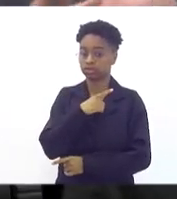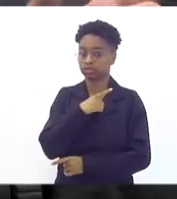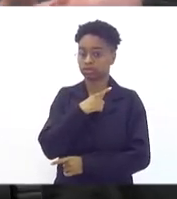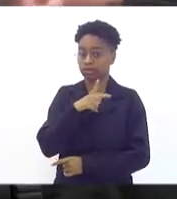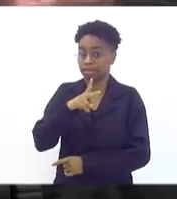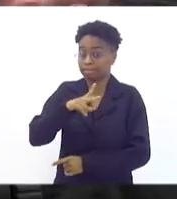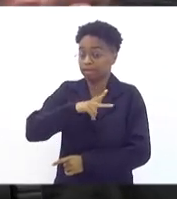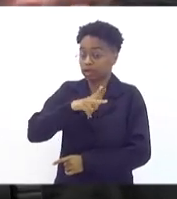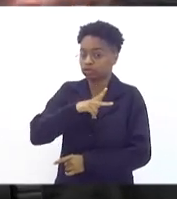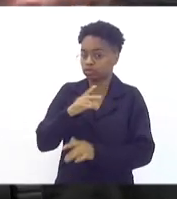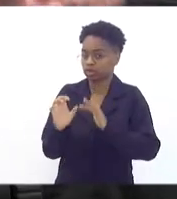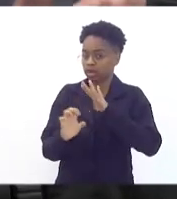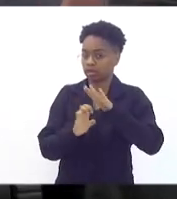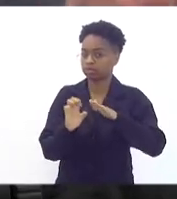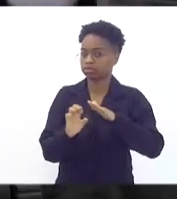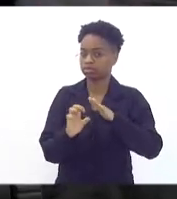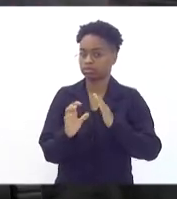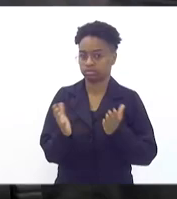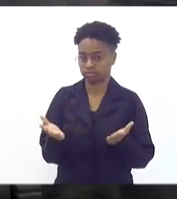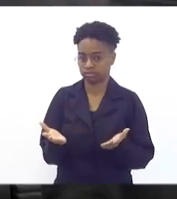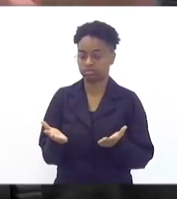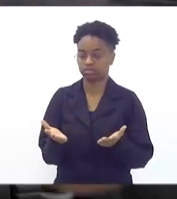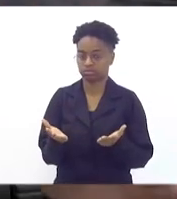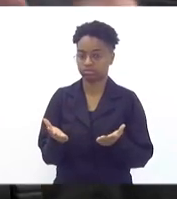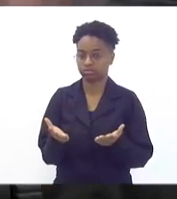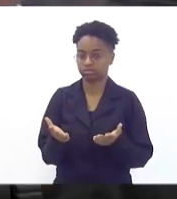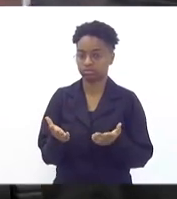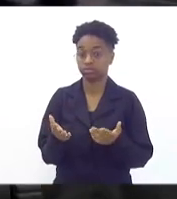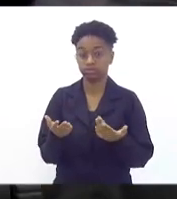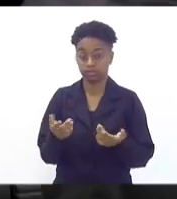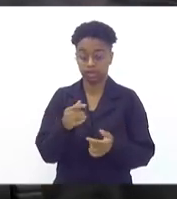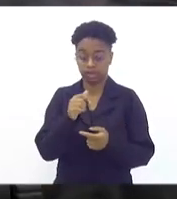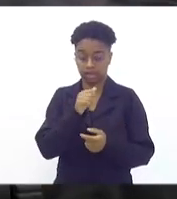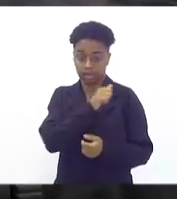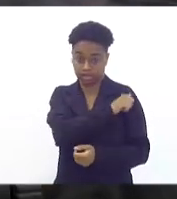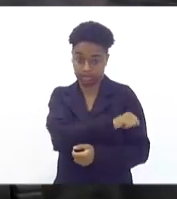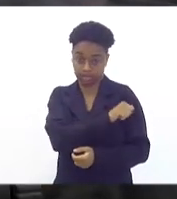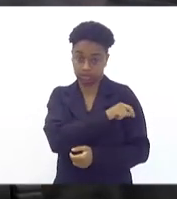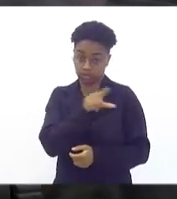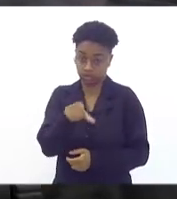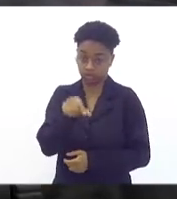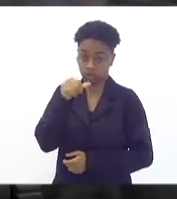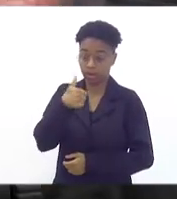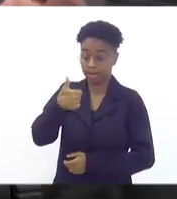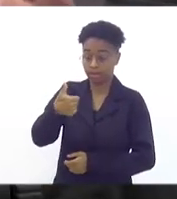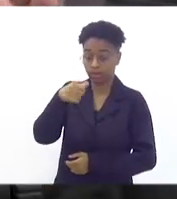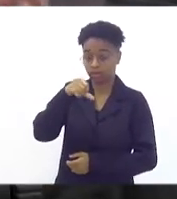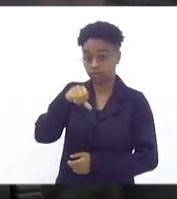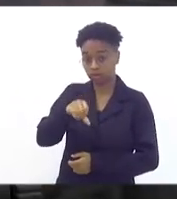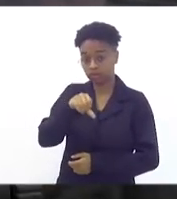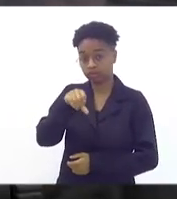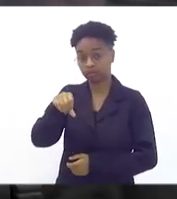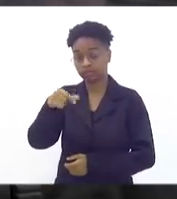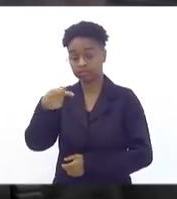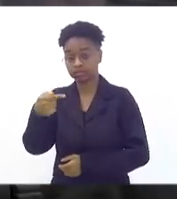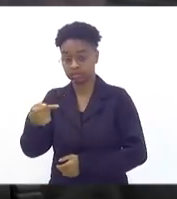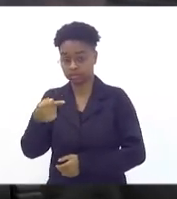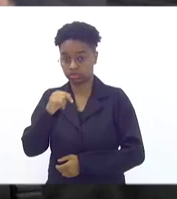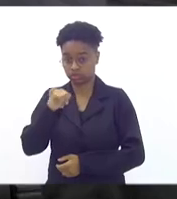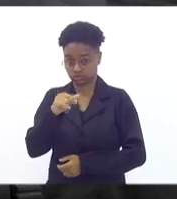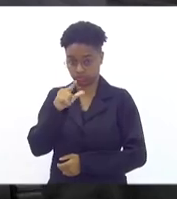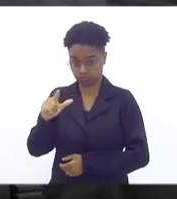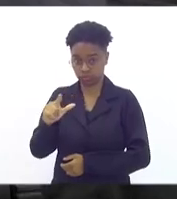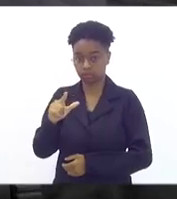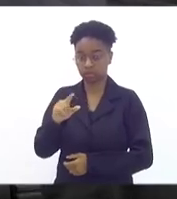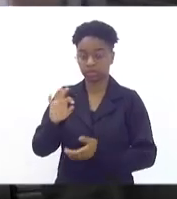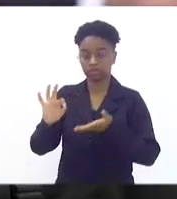privada quis o estado Rio de Janeiro fazer a opção em 1997 em Julho 97